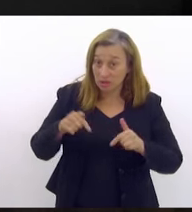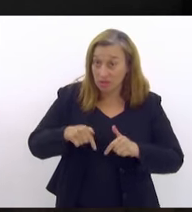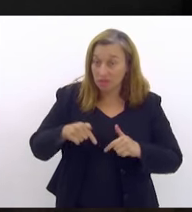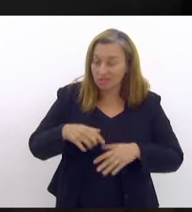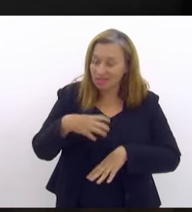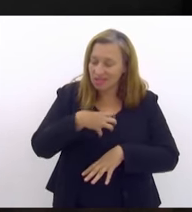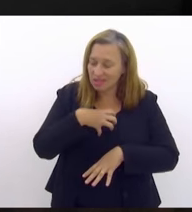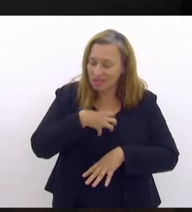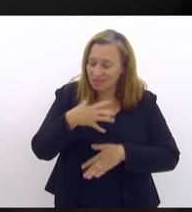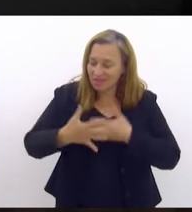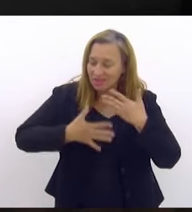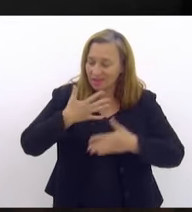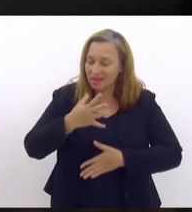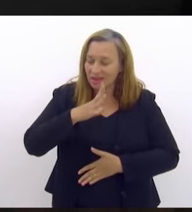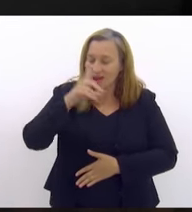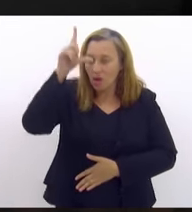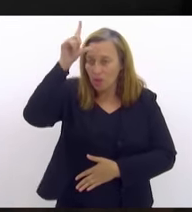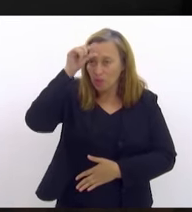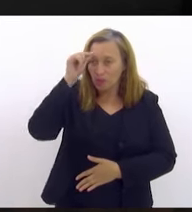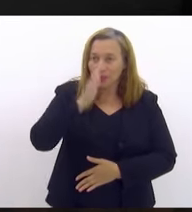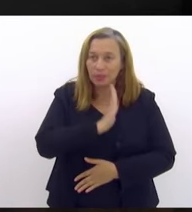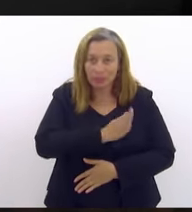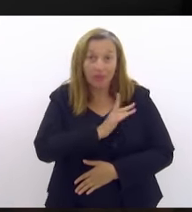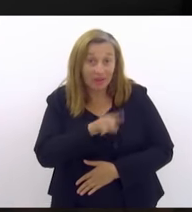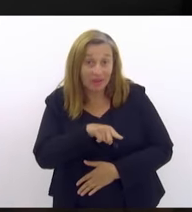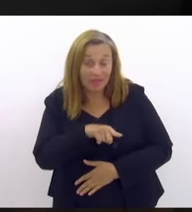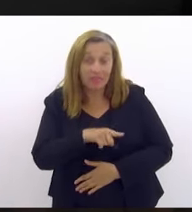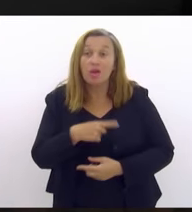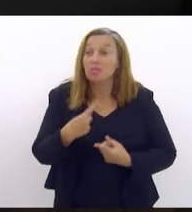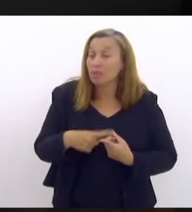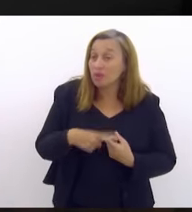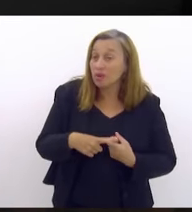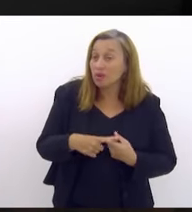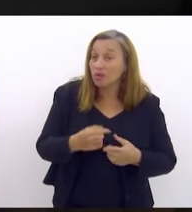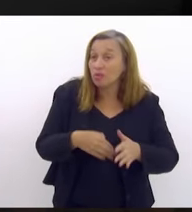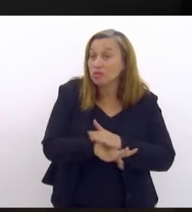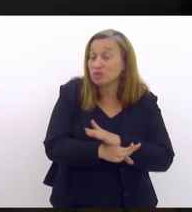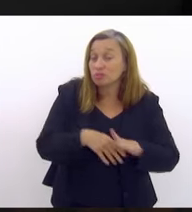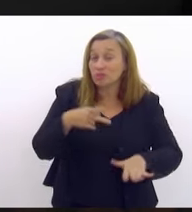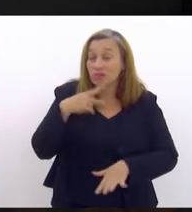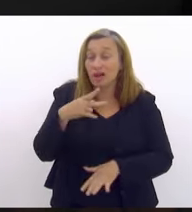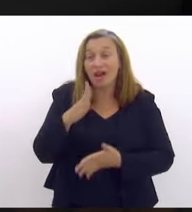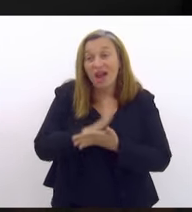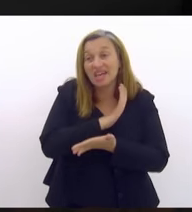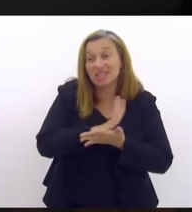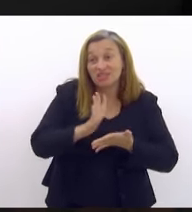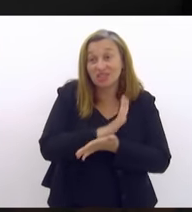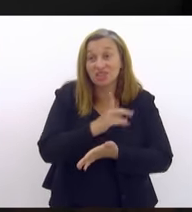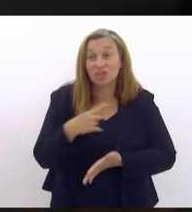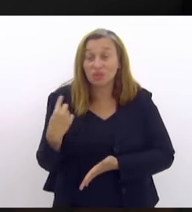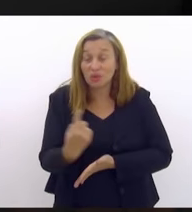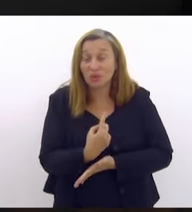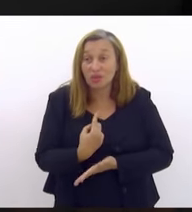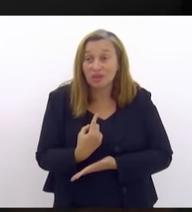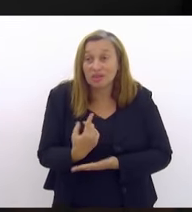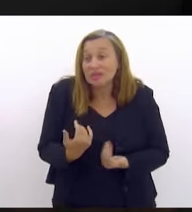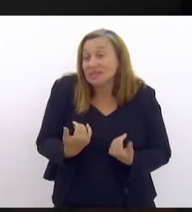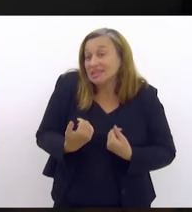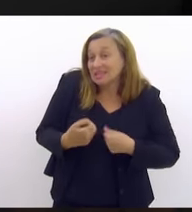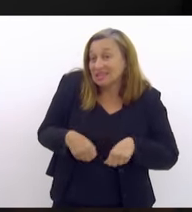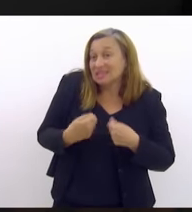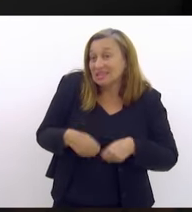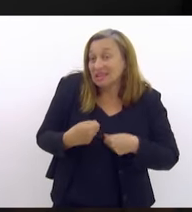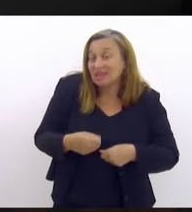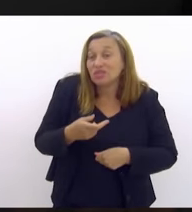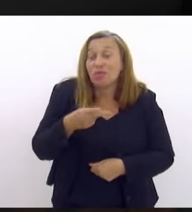um sentimento muito aliviado no coração, né? Porque, como eu costumo falar, às vezes nós somos tão carentes, talvez de